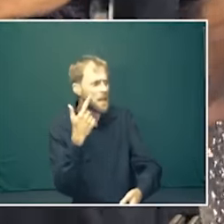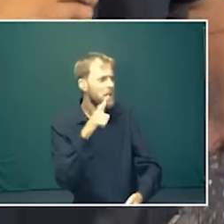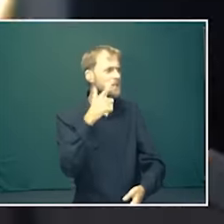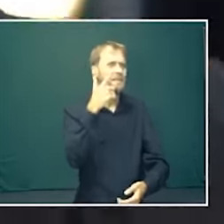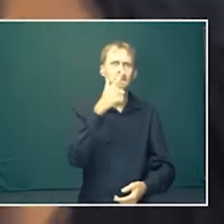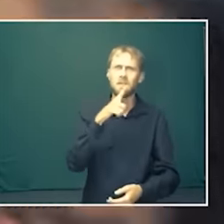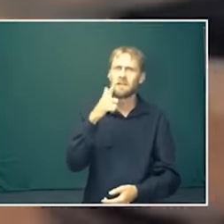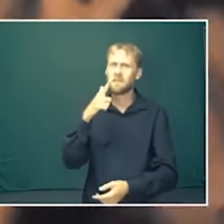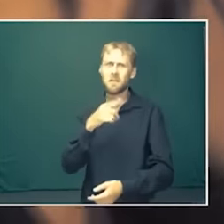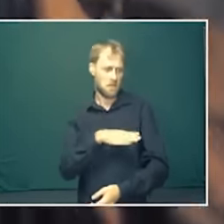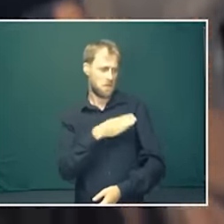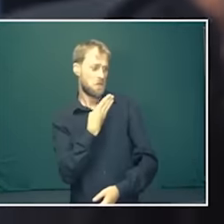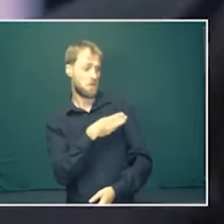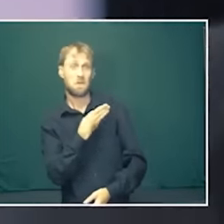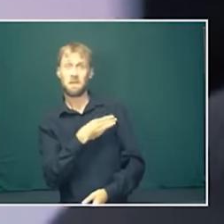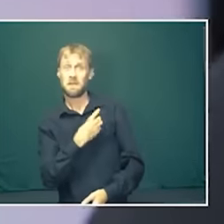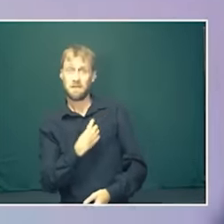coração